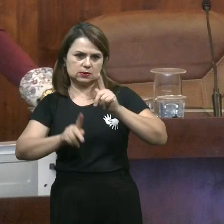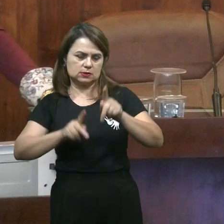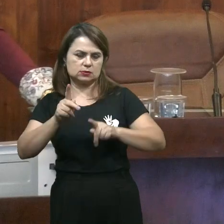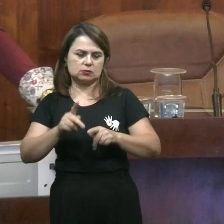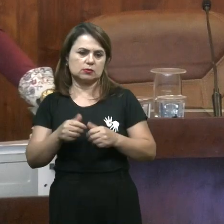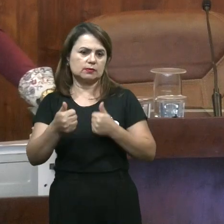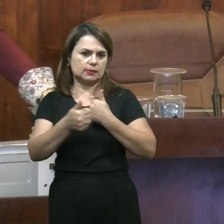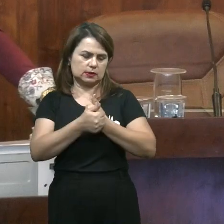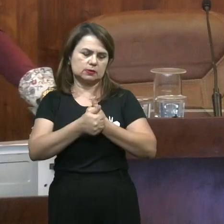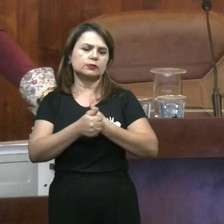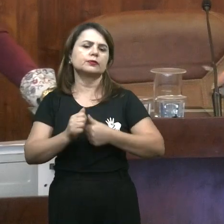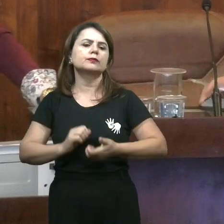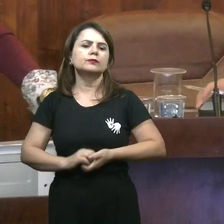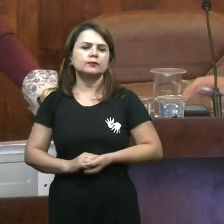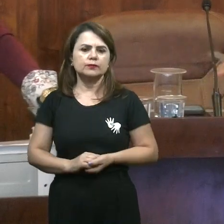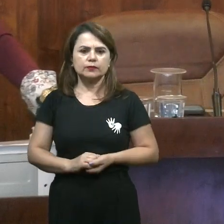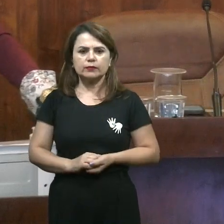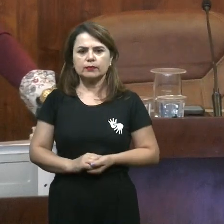residentes.